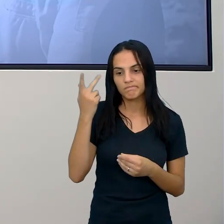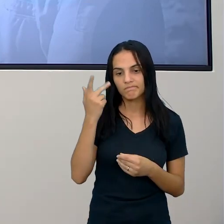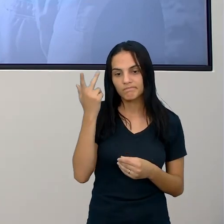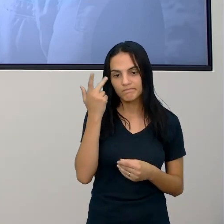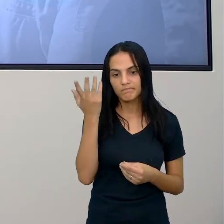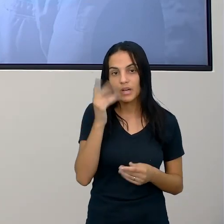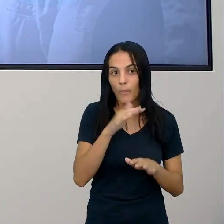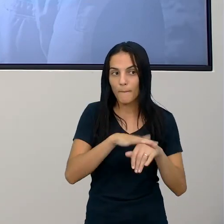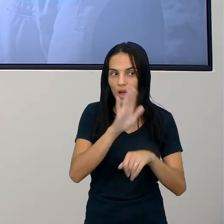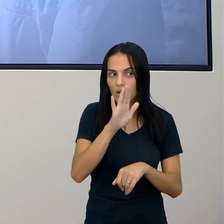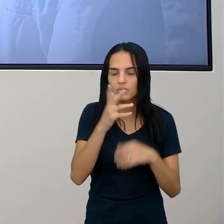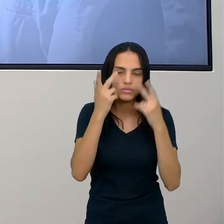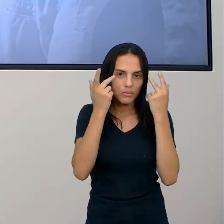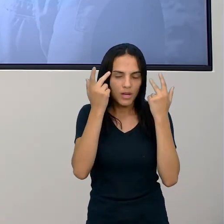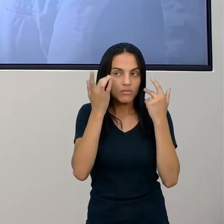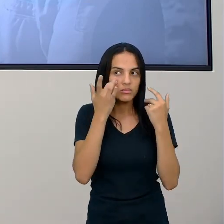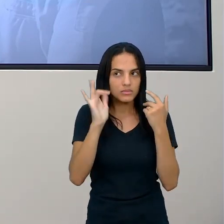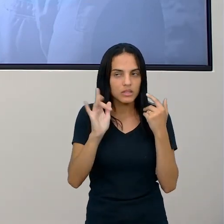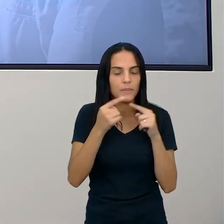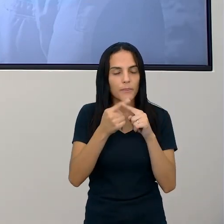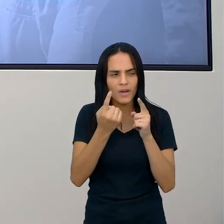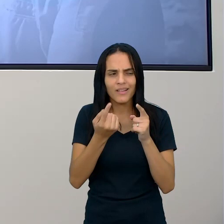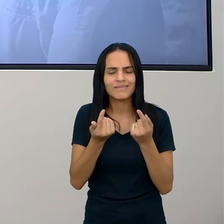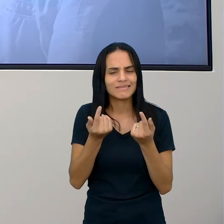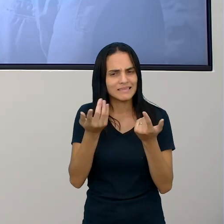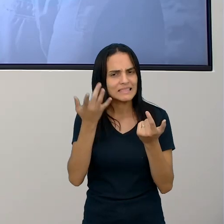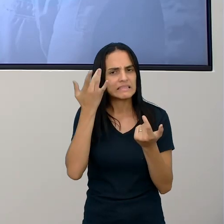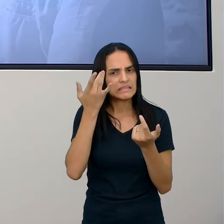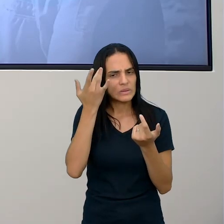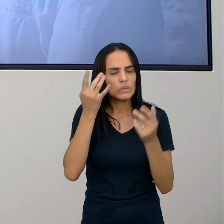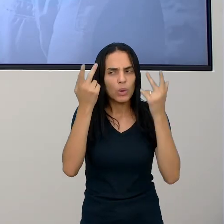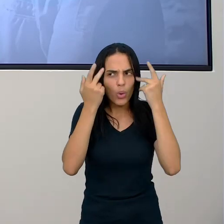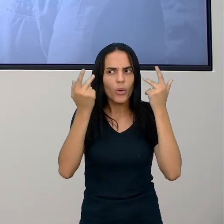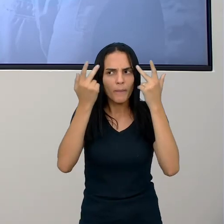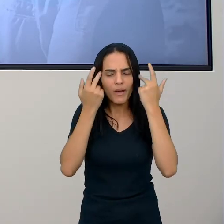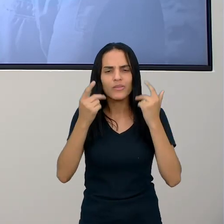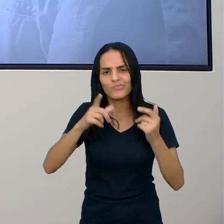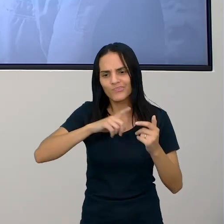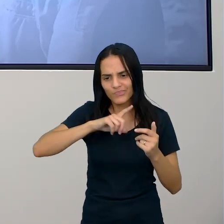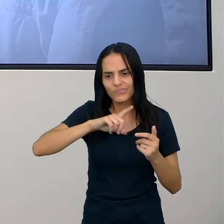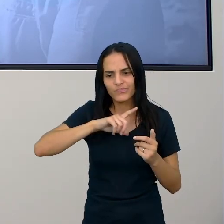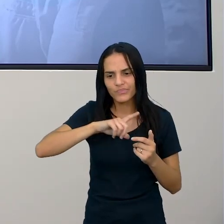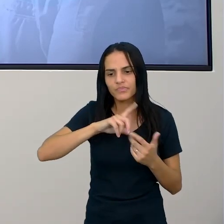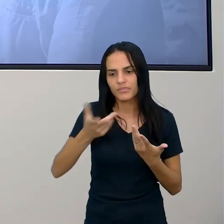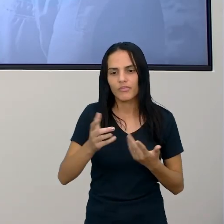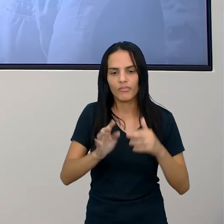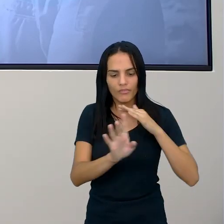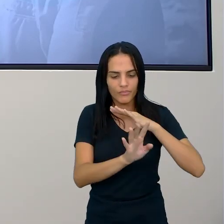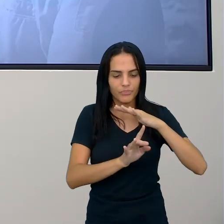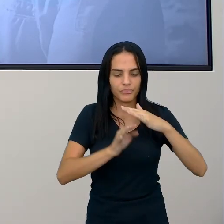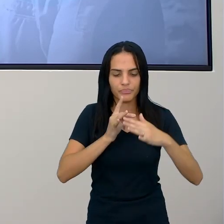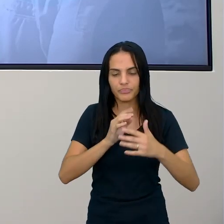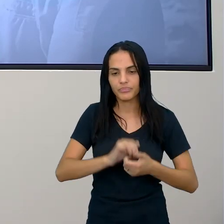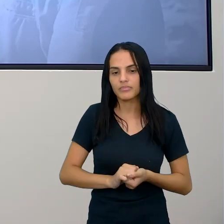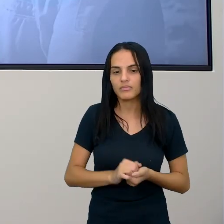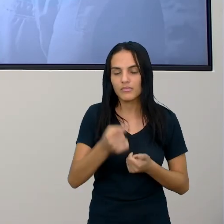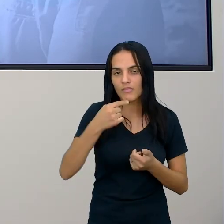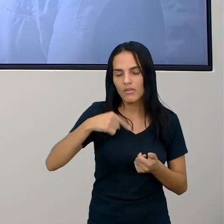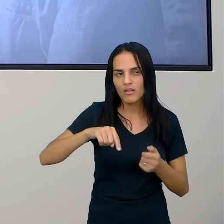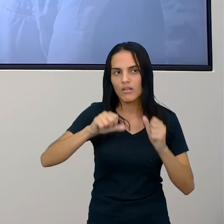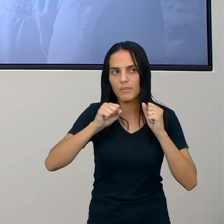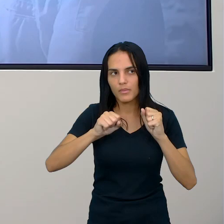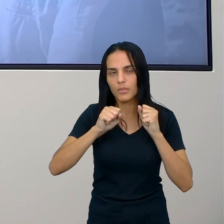se é o mais comum, mas é extremamente comum ser essa a causa da migração. E a gente pode